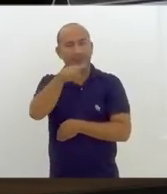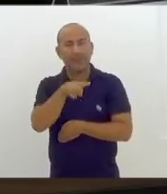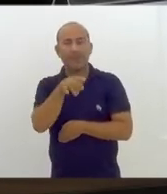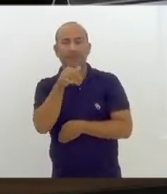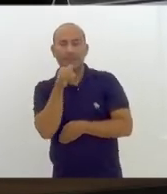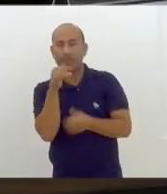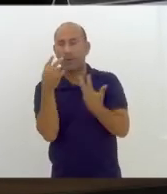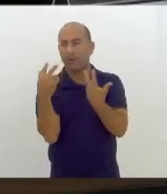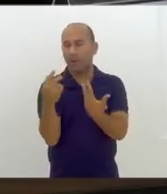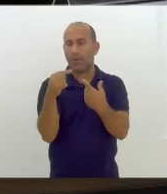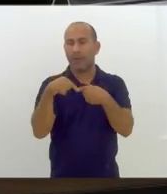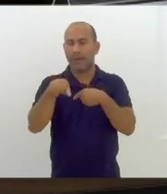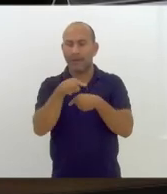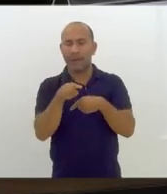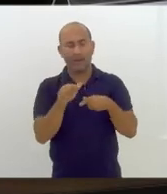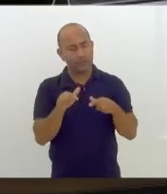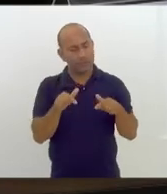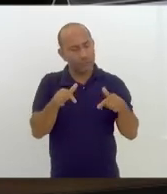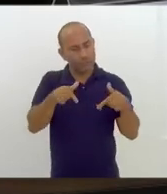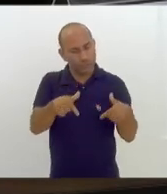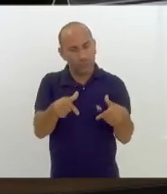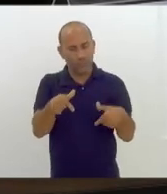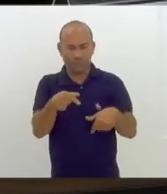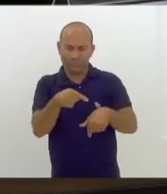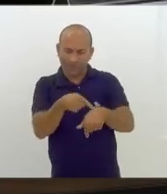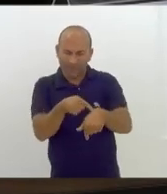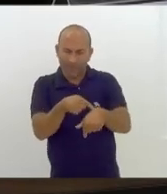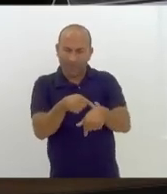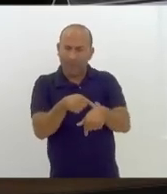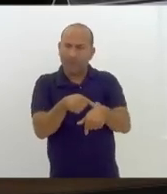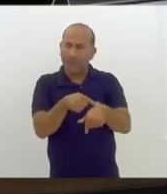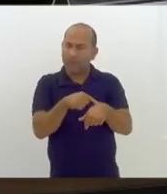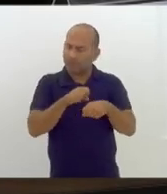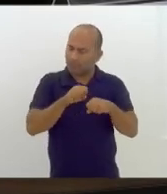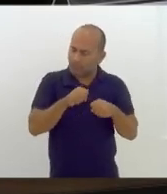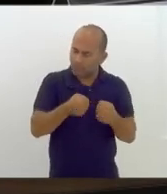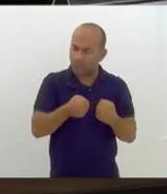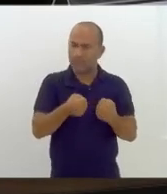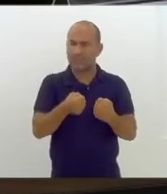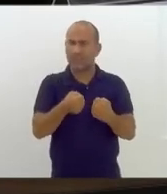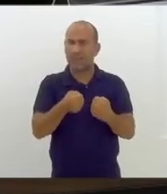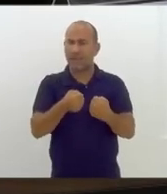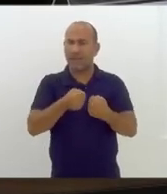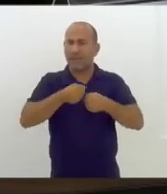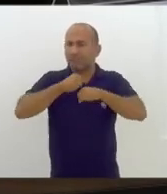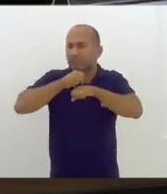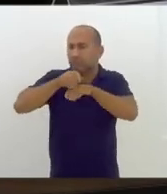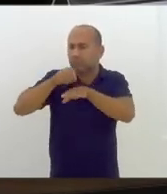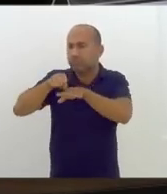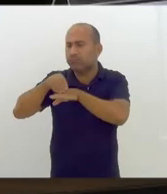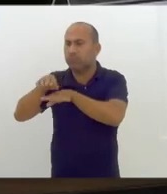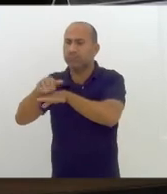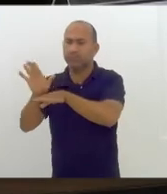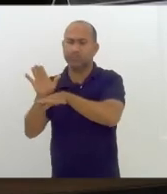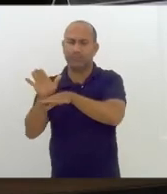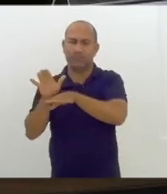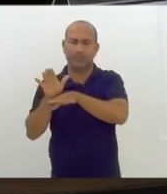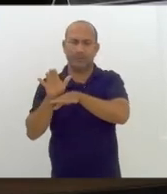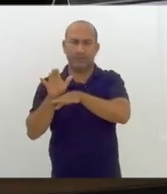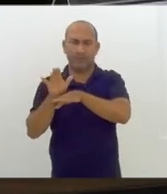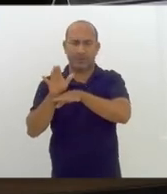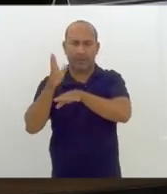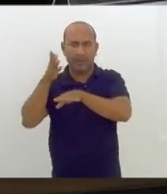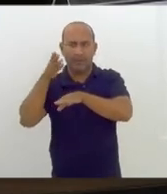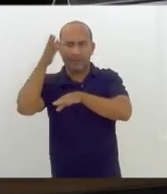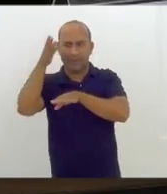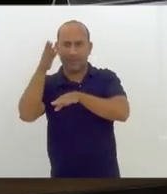exemplo, dispostos a gastar um pouco do seu tempo, um pouco da sua energia, a multiplicar essa palavra e esse